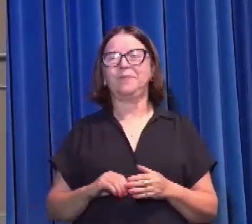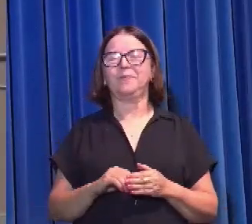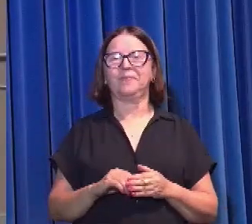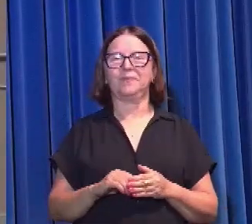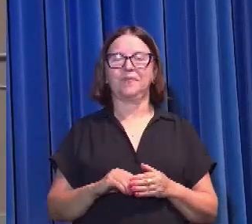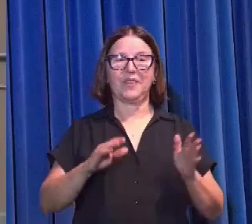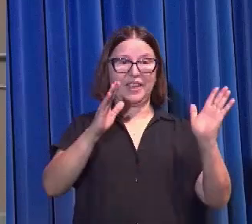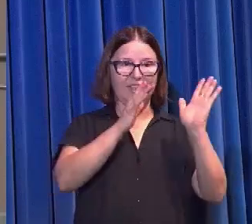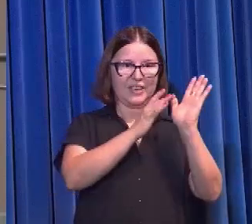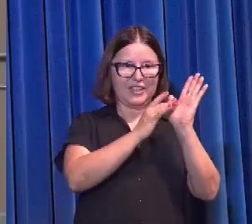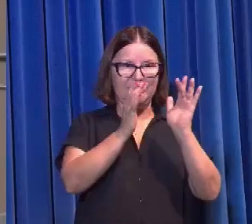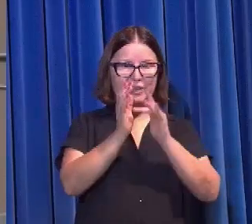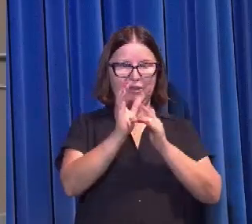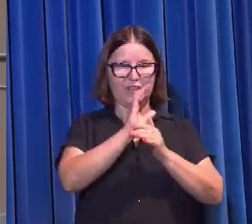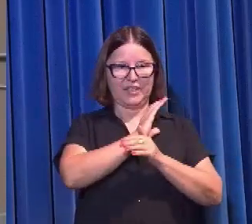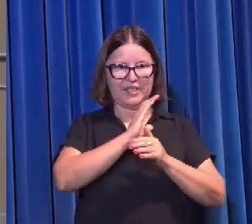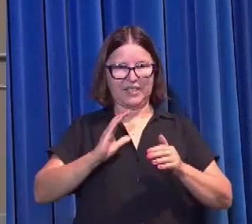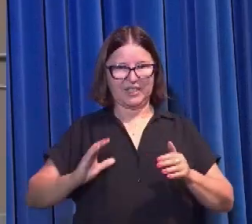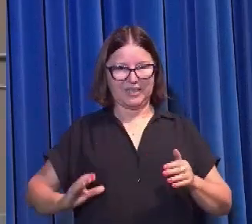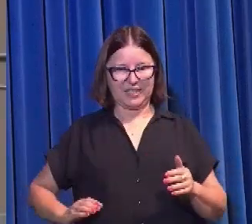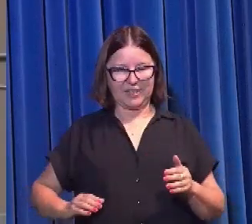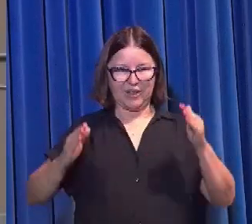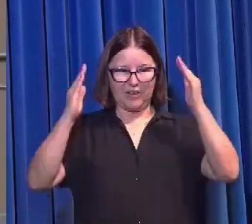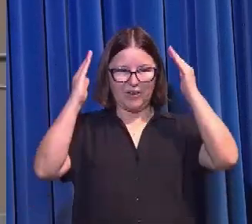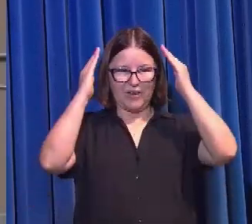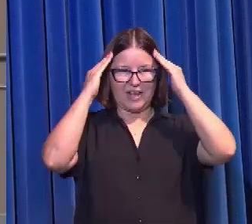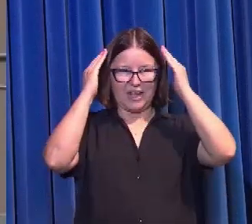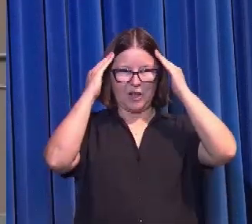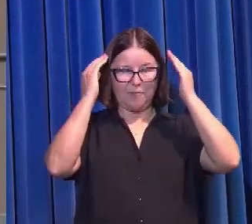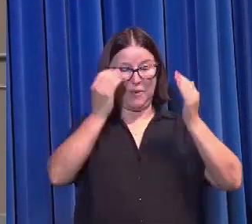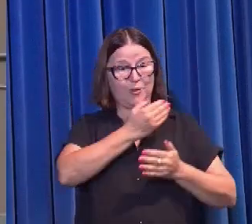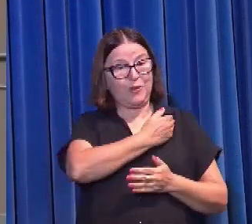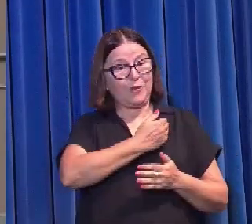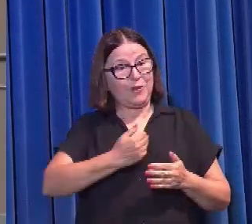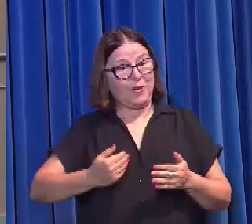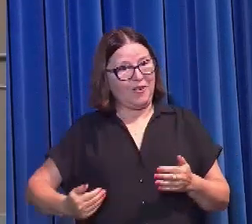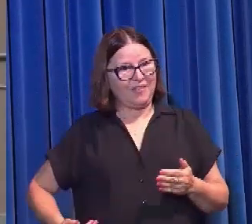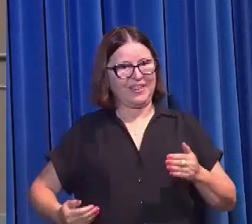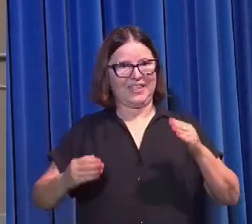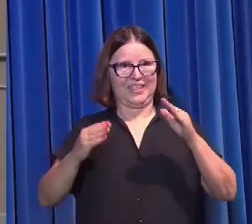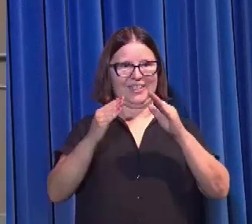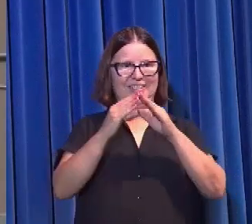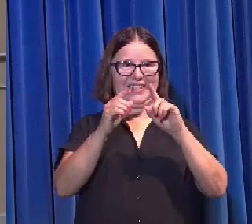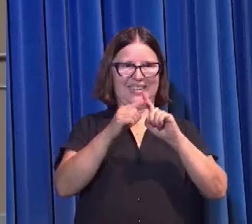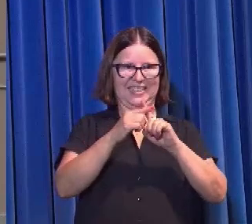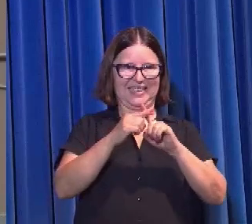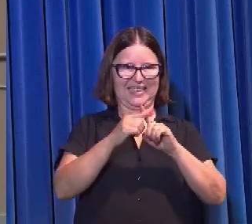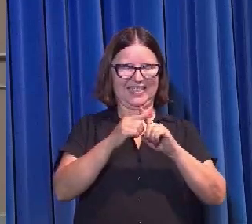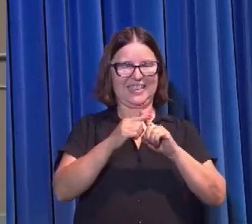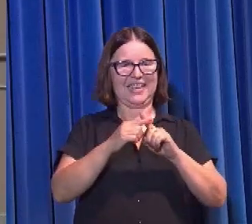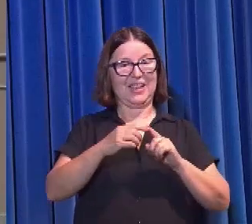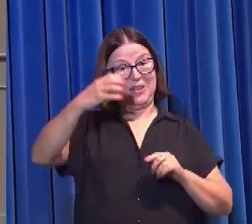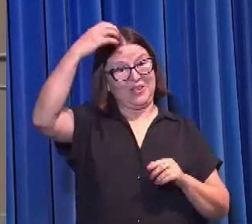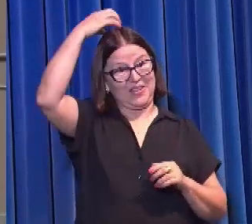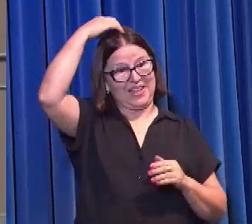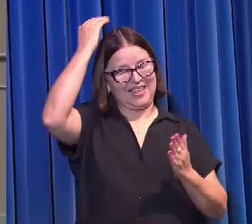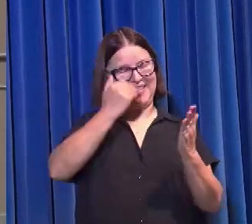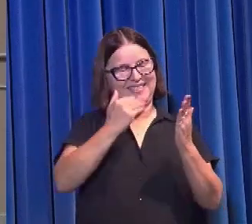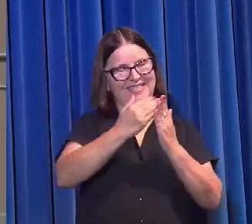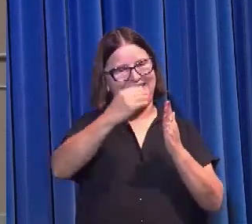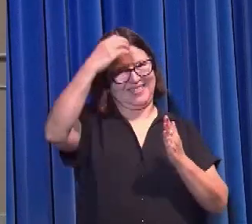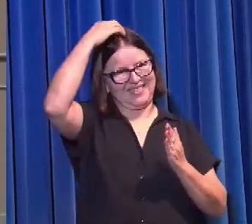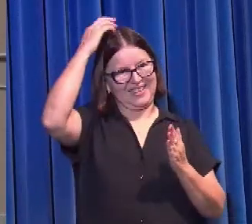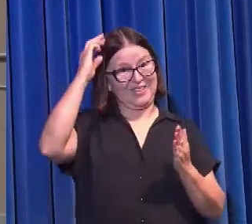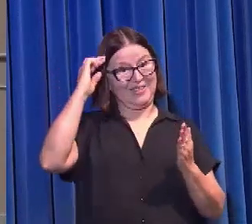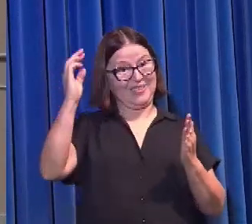as pessoas na sua igreja, porque ele é o cabeça da igreja e o governador dela. Ele é o rei dos reis. Ele é o Senhor dos senhores. Ele mesmo é